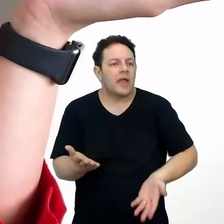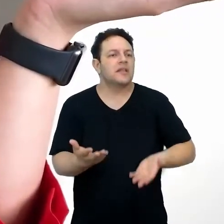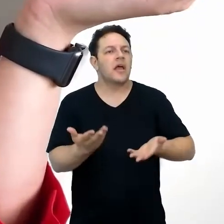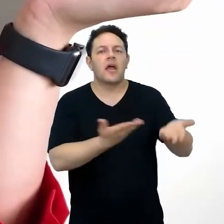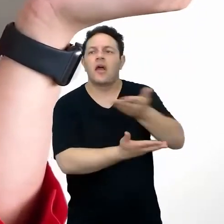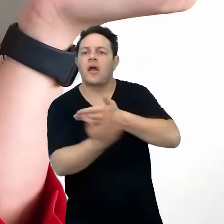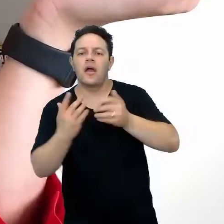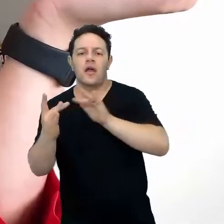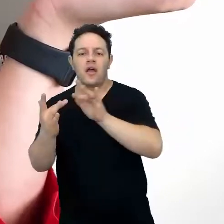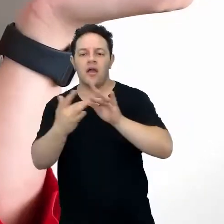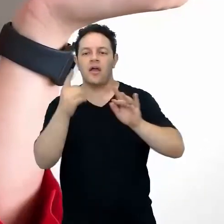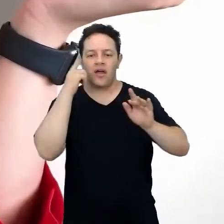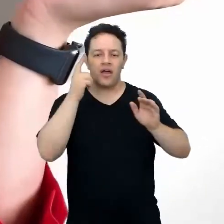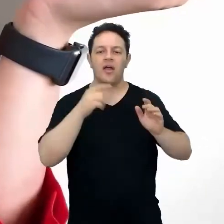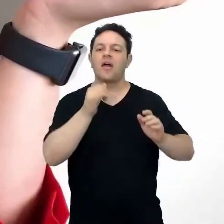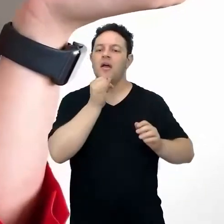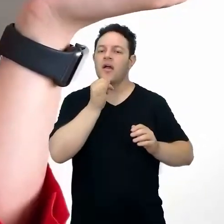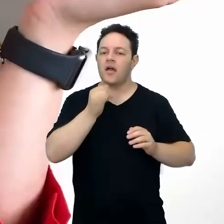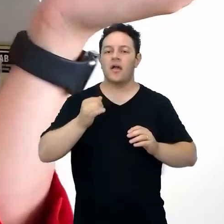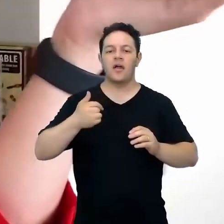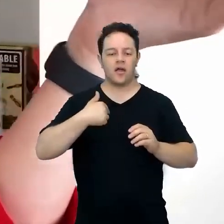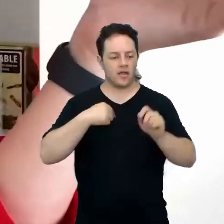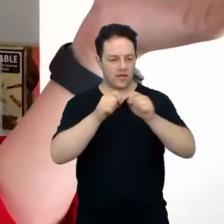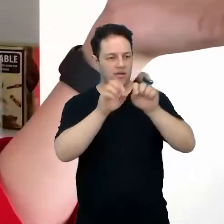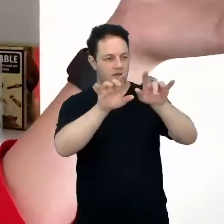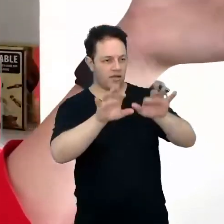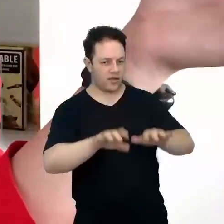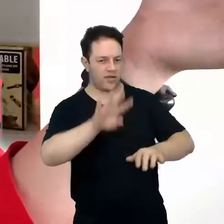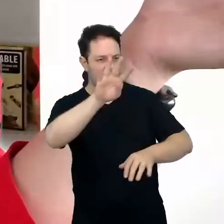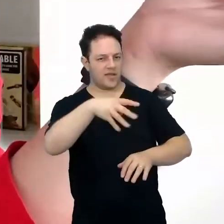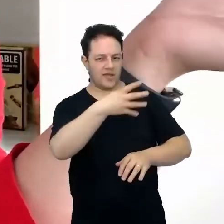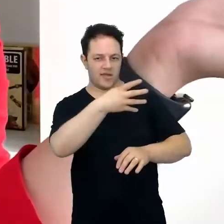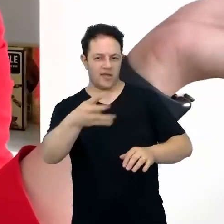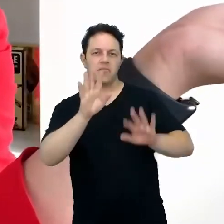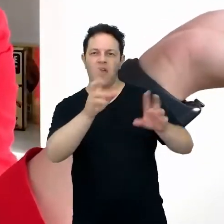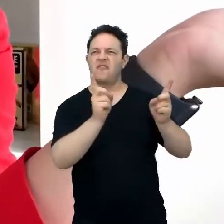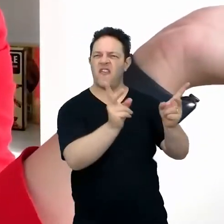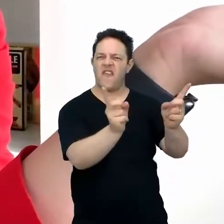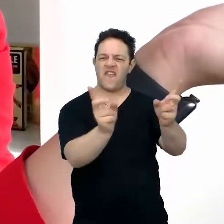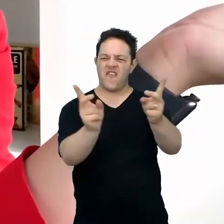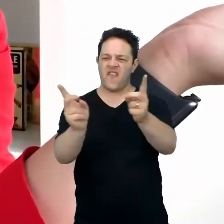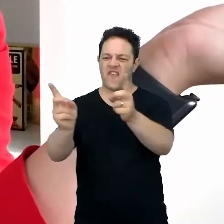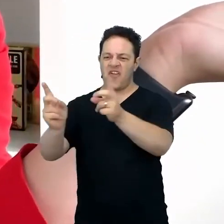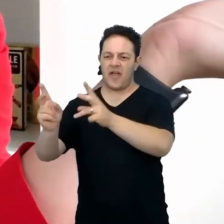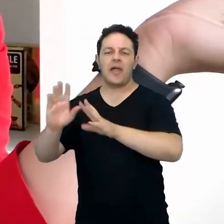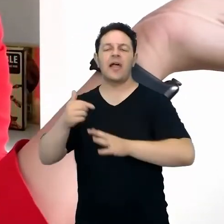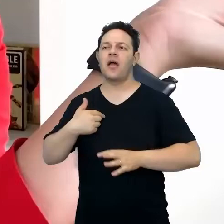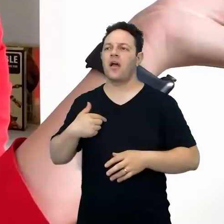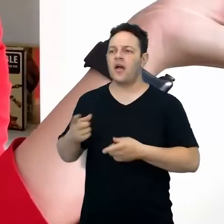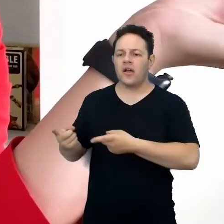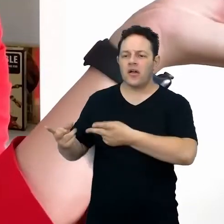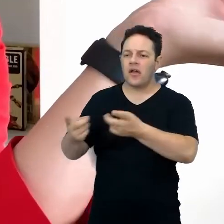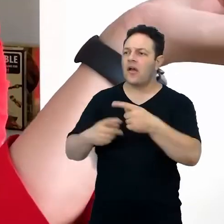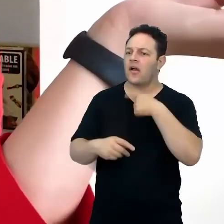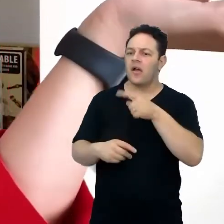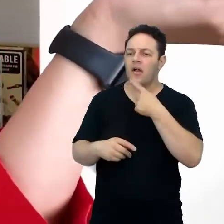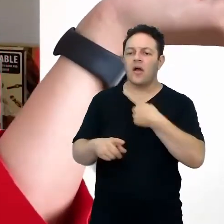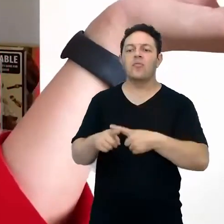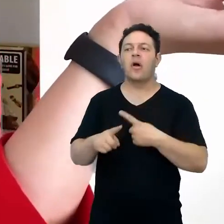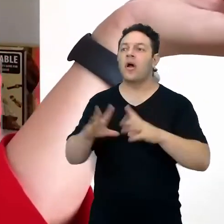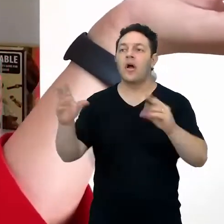né? O Garganta de Ouro é aquele teu colega que faz um Excel, mas vende como se tivesse revolucionado,